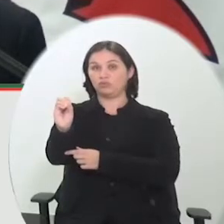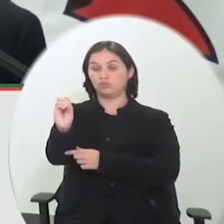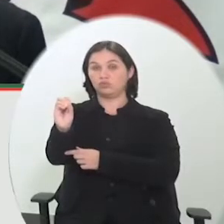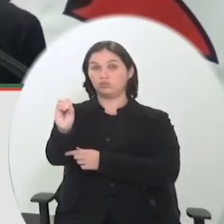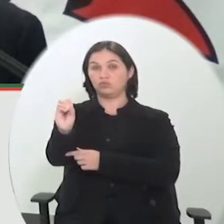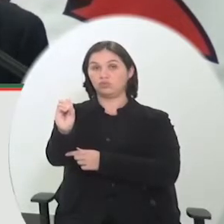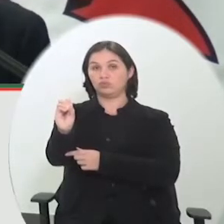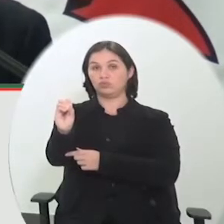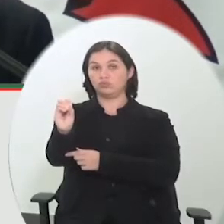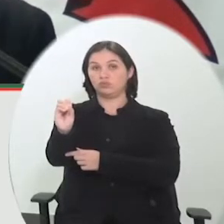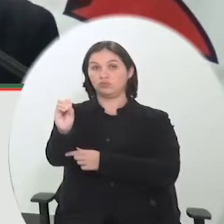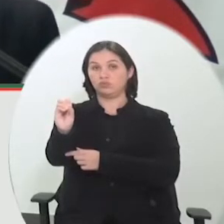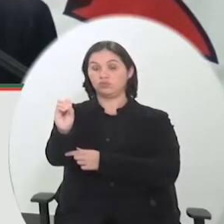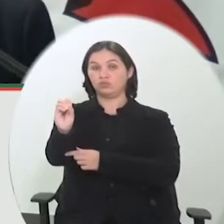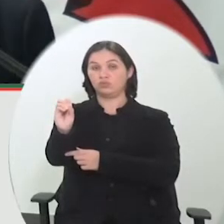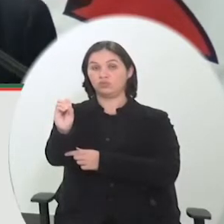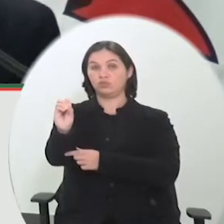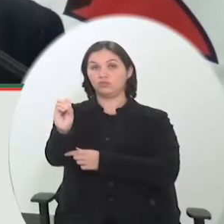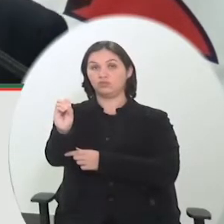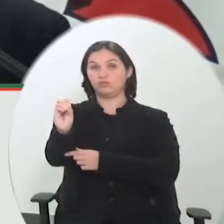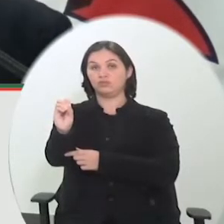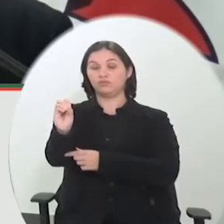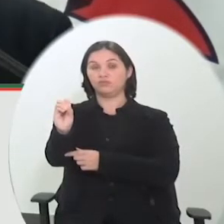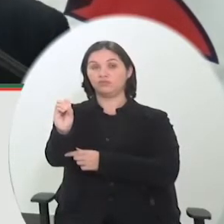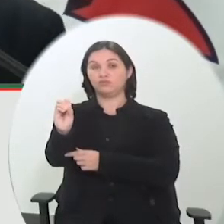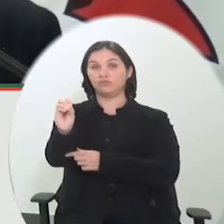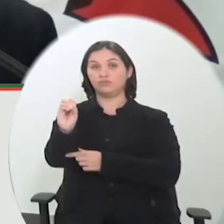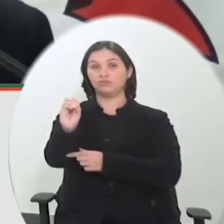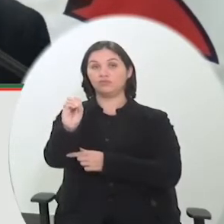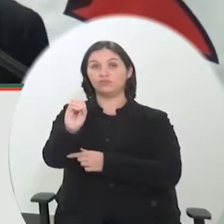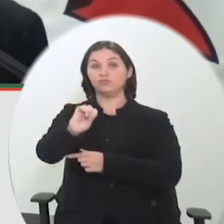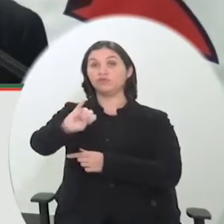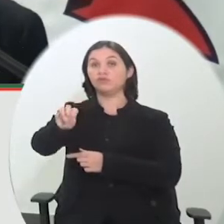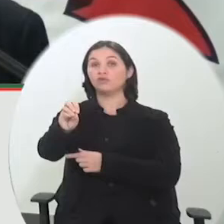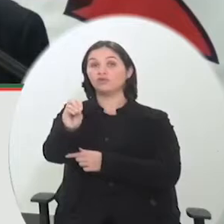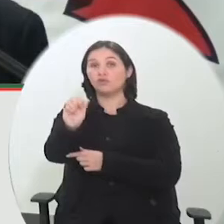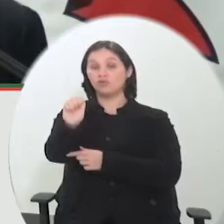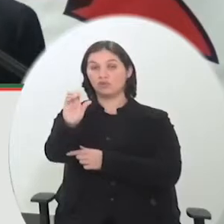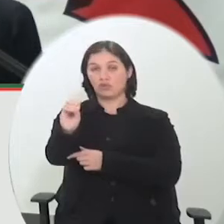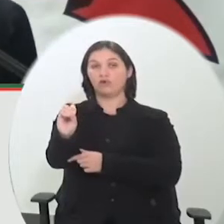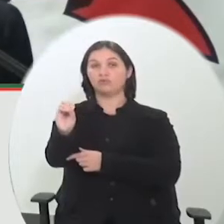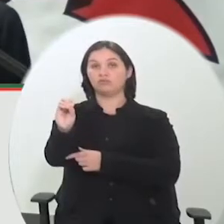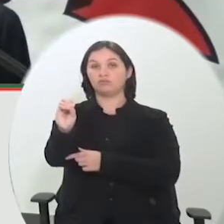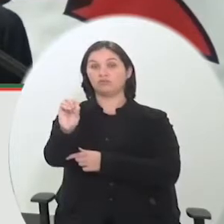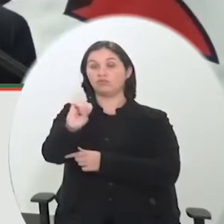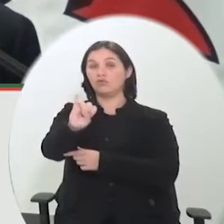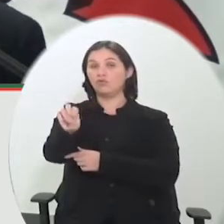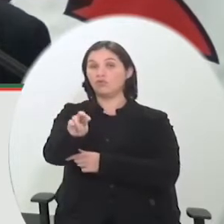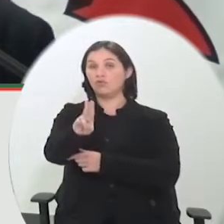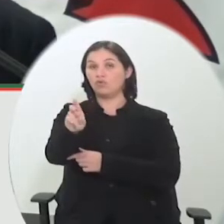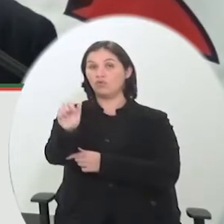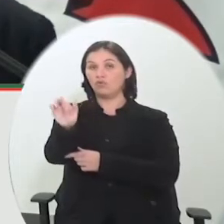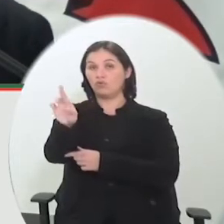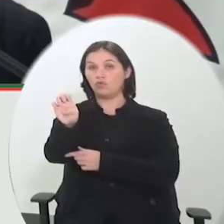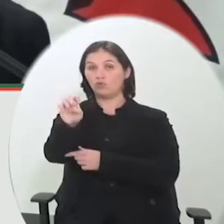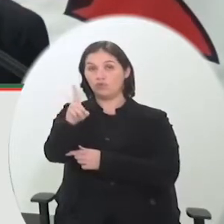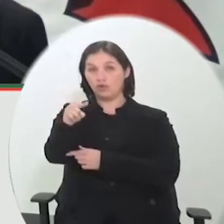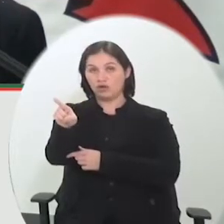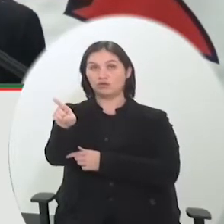excelentíssimos senhores Adalto de Souza, João de Melo, Juarez de Souza